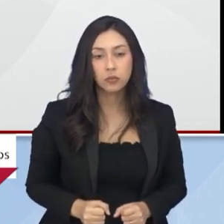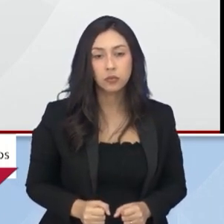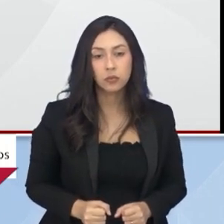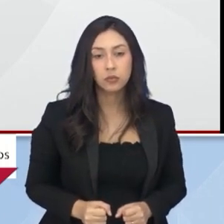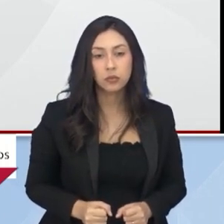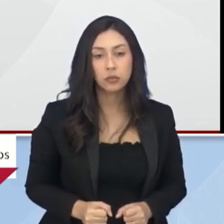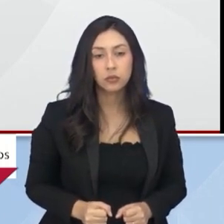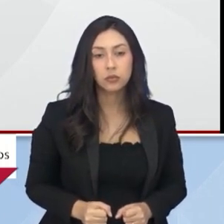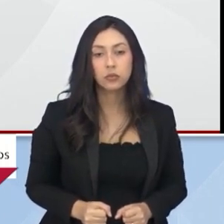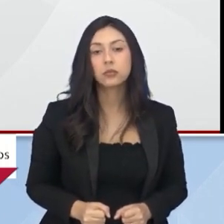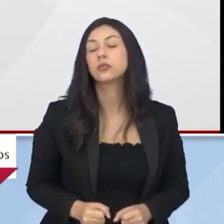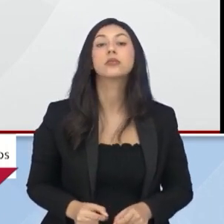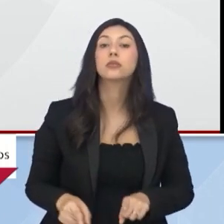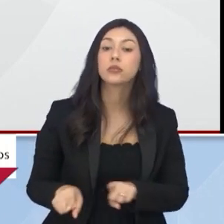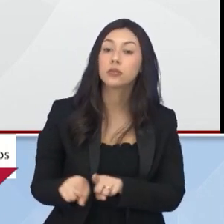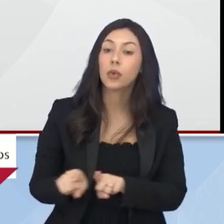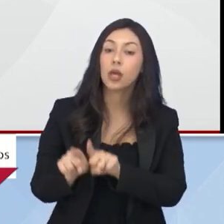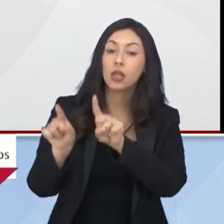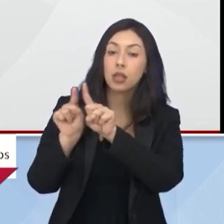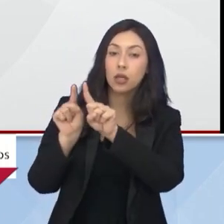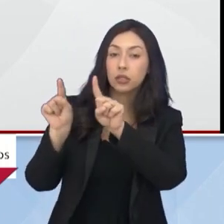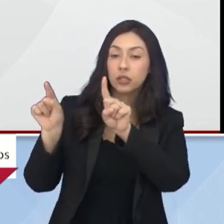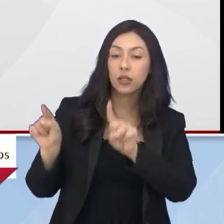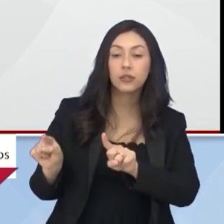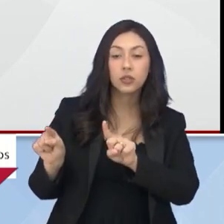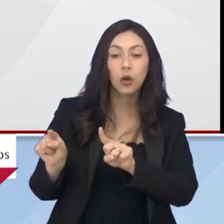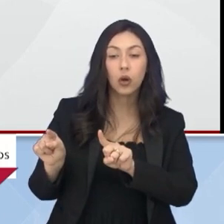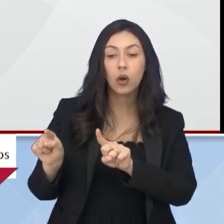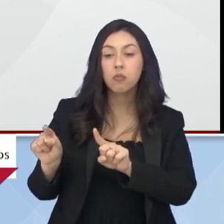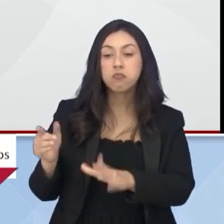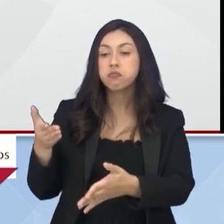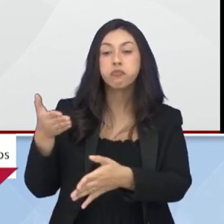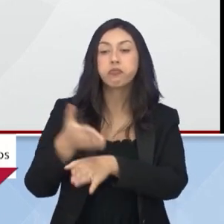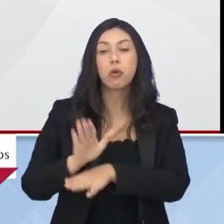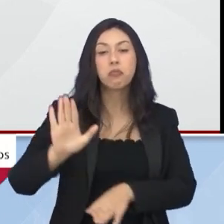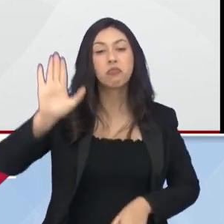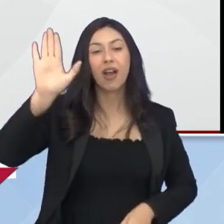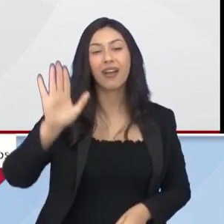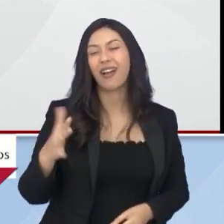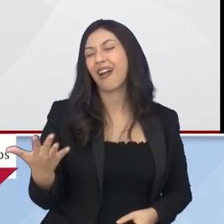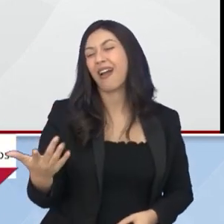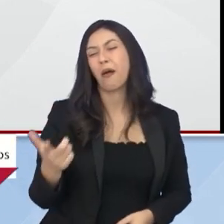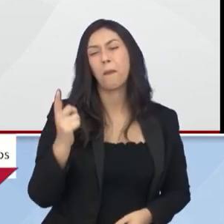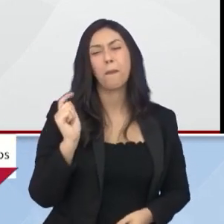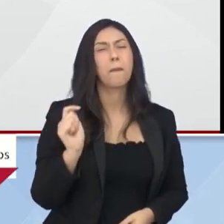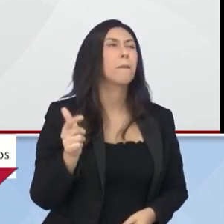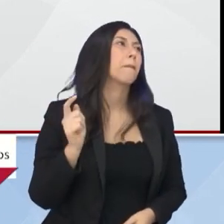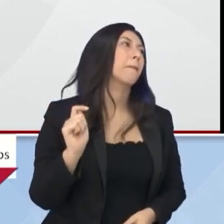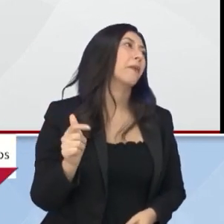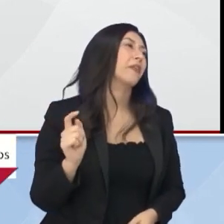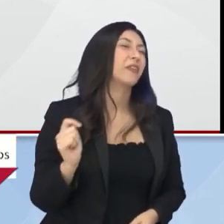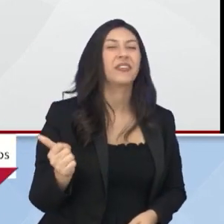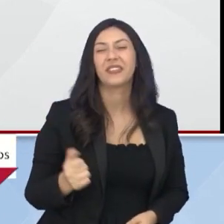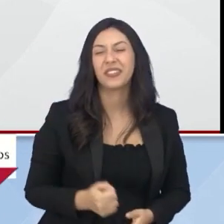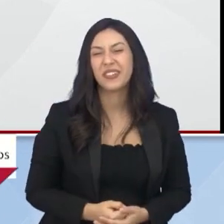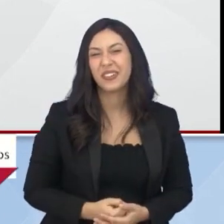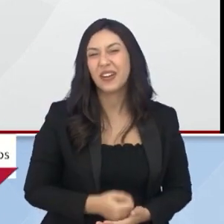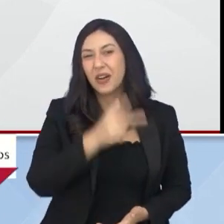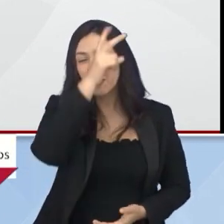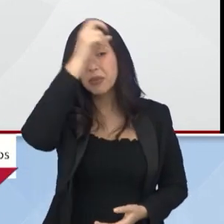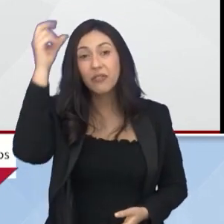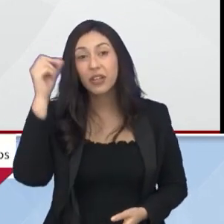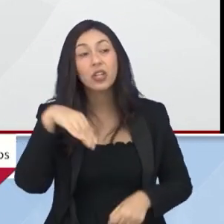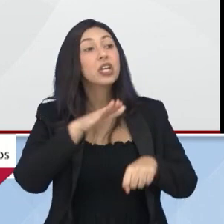sessão de servidores para participar de campanha isso a gente quase não vê né não existe né o prefeito pegar o